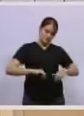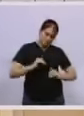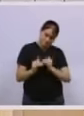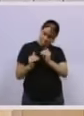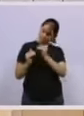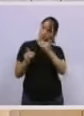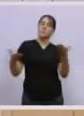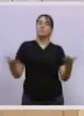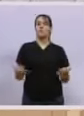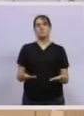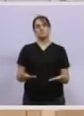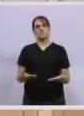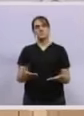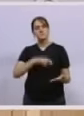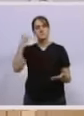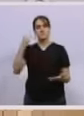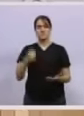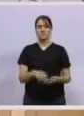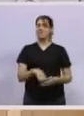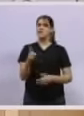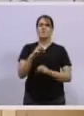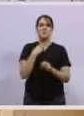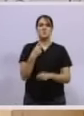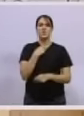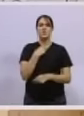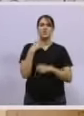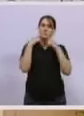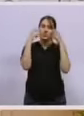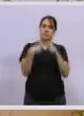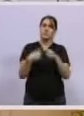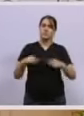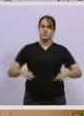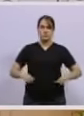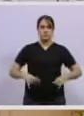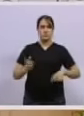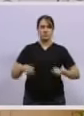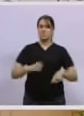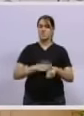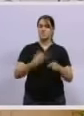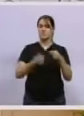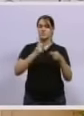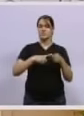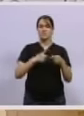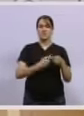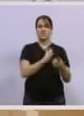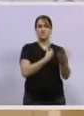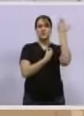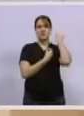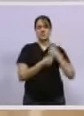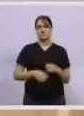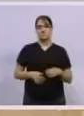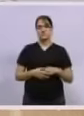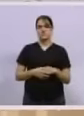não sinta vergonha de nada do que você sofreu, não. Porque não dá mais para voltar. Depois que você